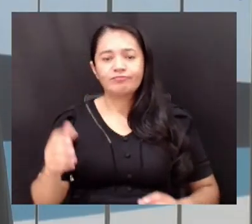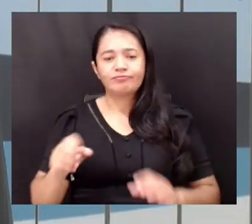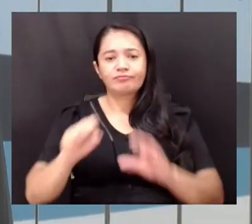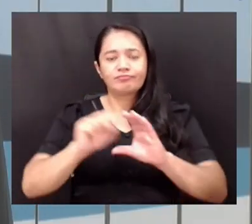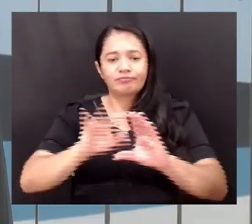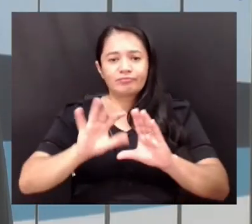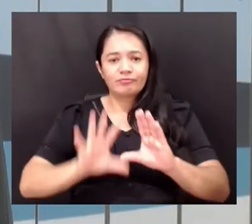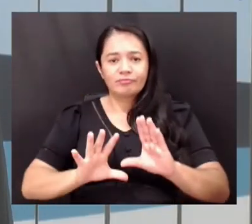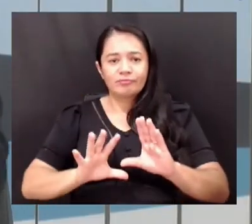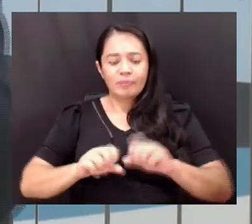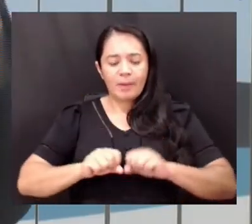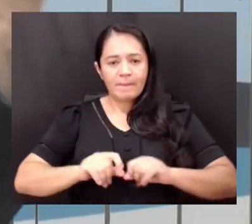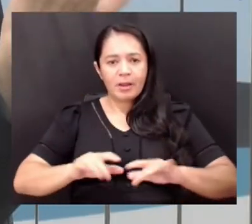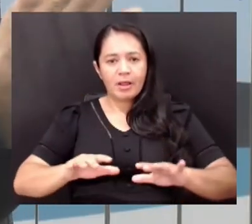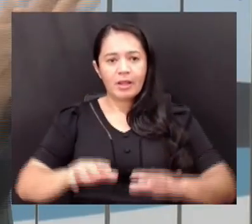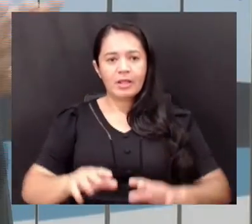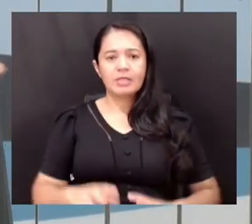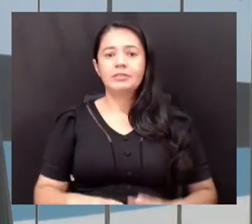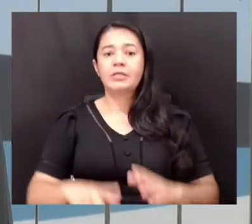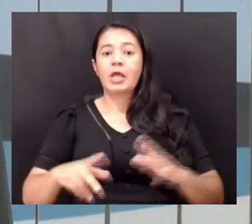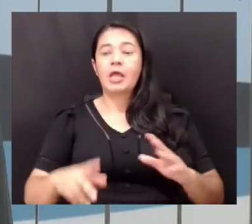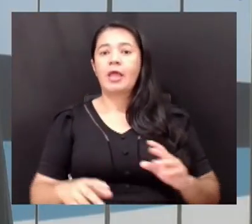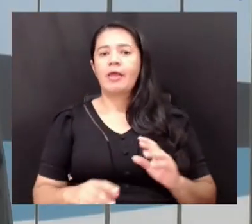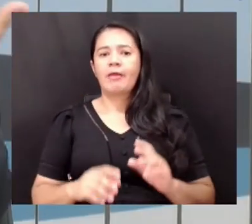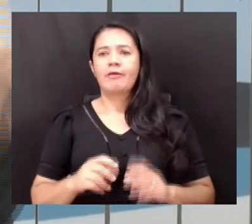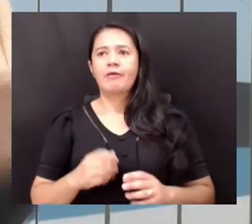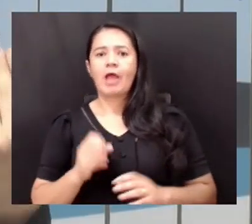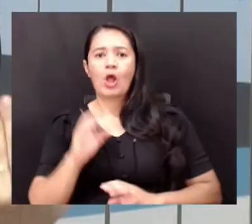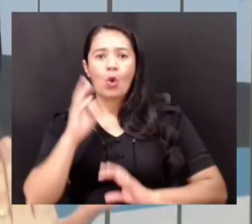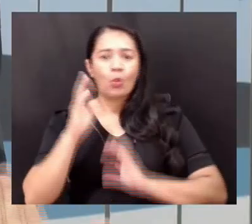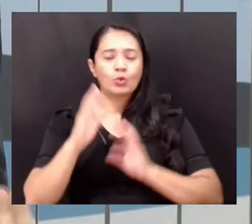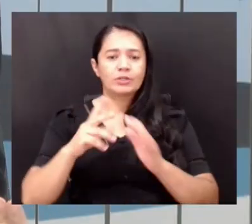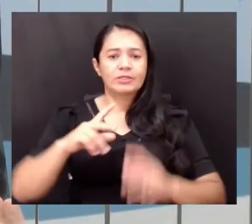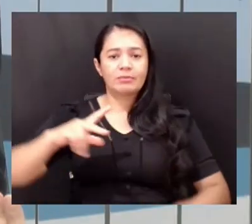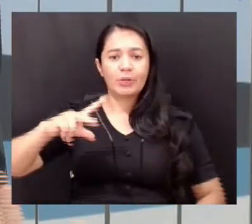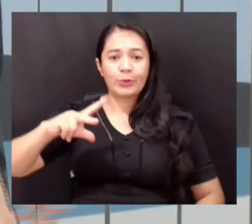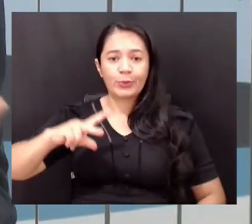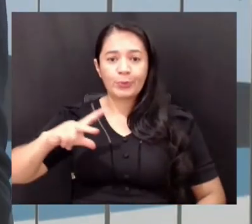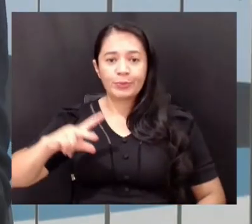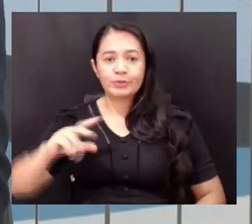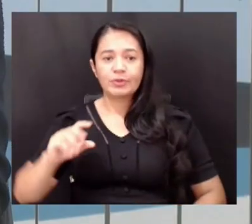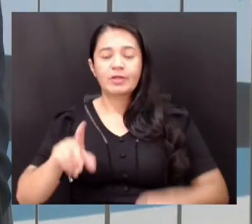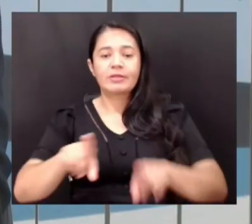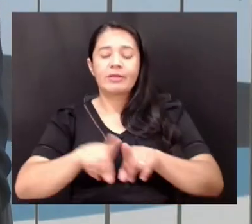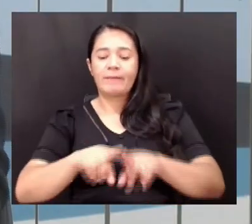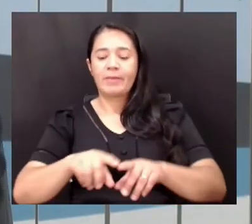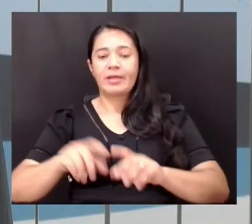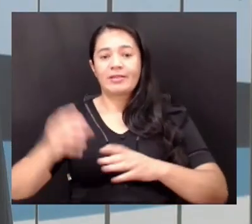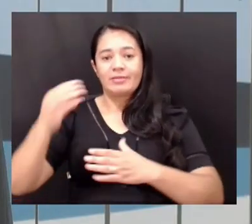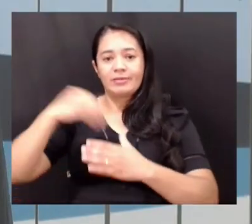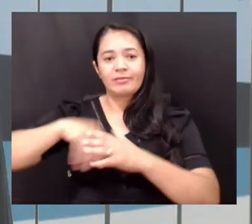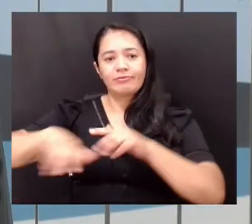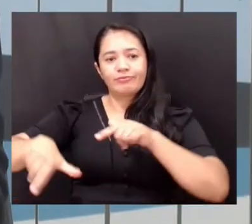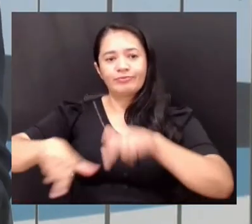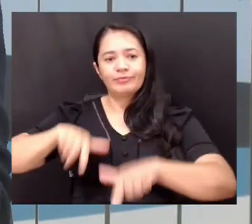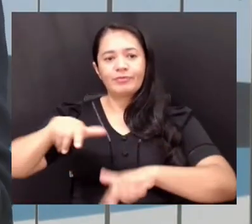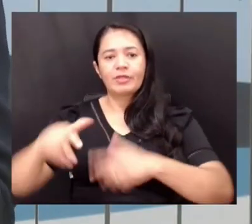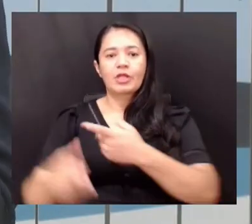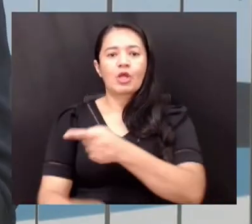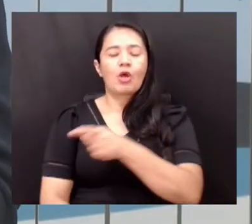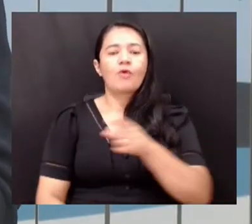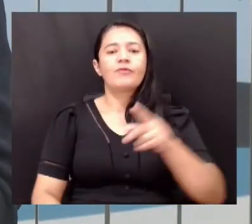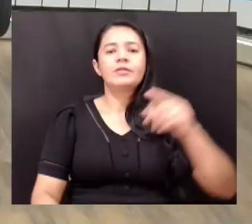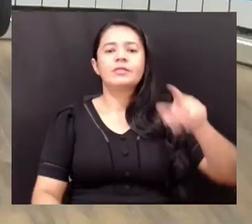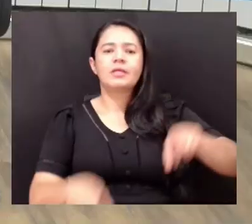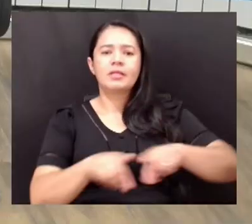questões pessoais, os aspectos que abrangem as condições de trabalho. É você também pensar em